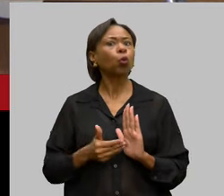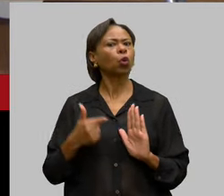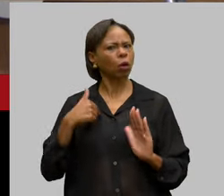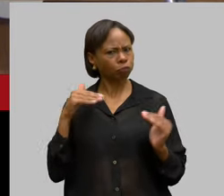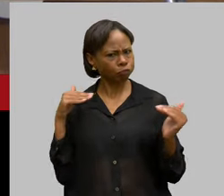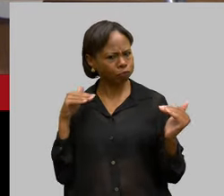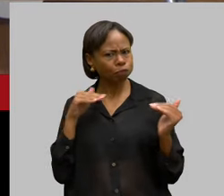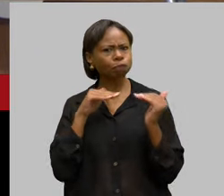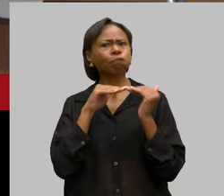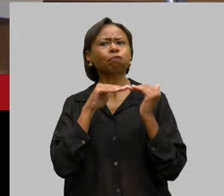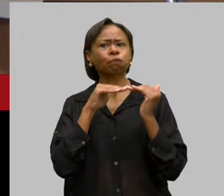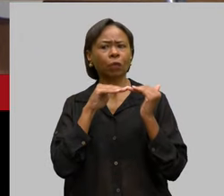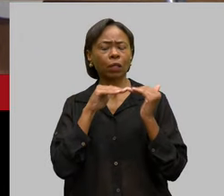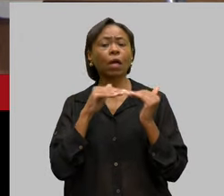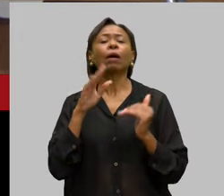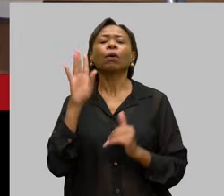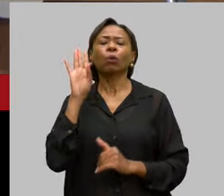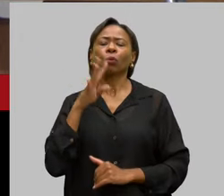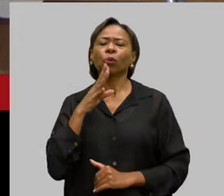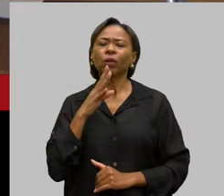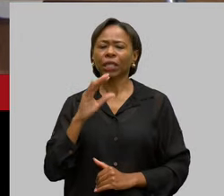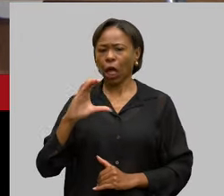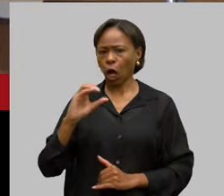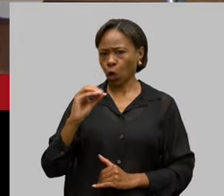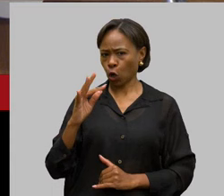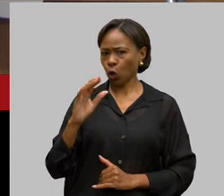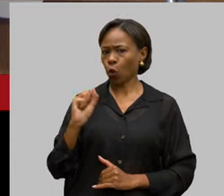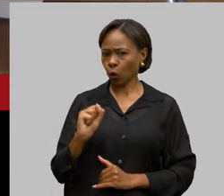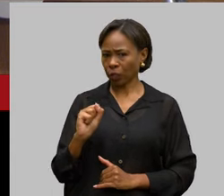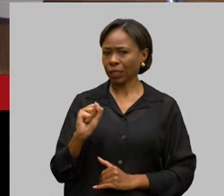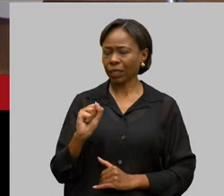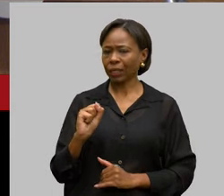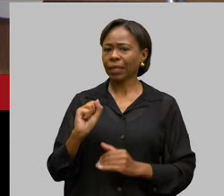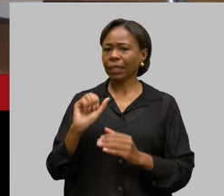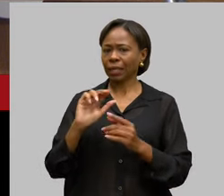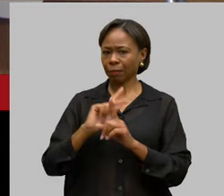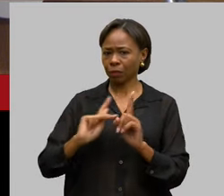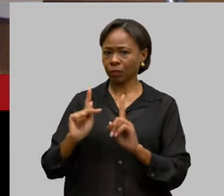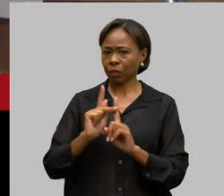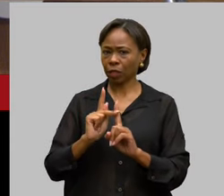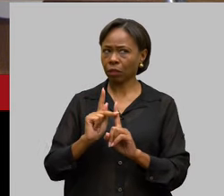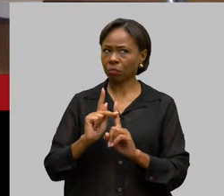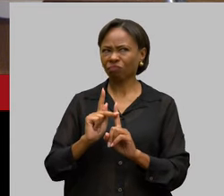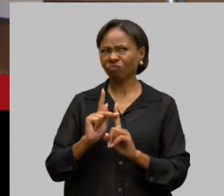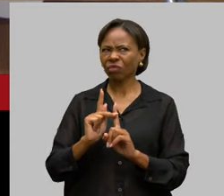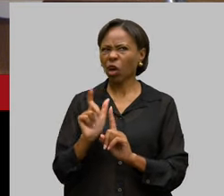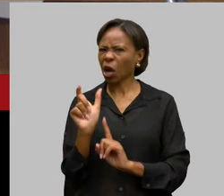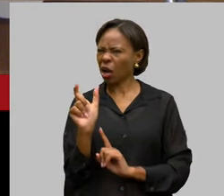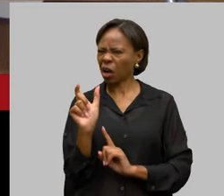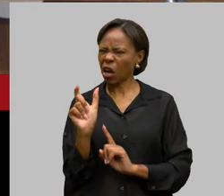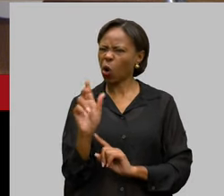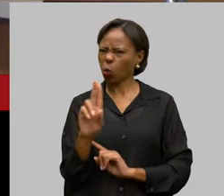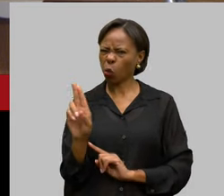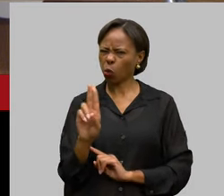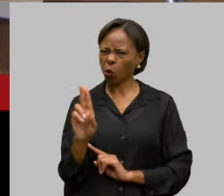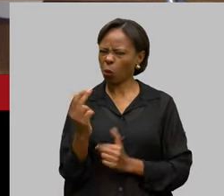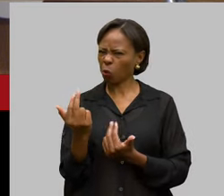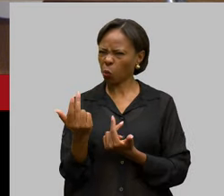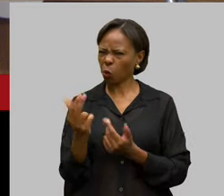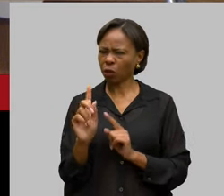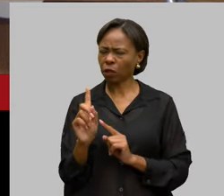as a história das cotas previdenciárias eh talvez não com a nomenclatura porque realmente vai vai vai